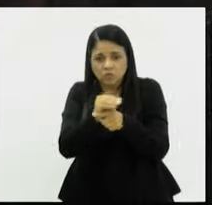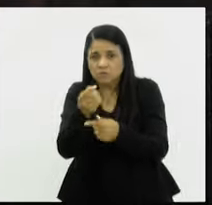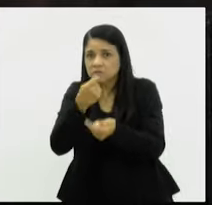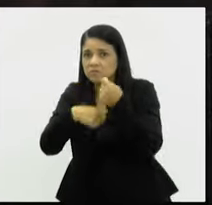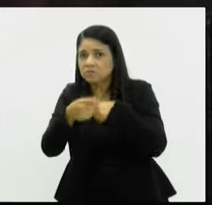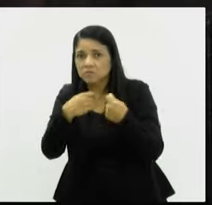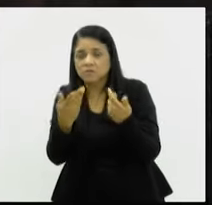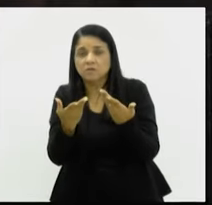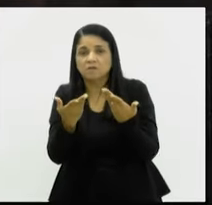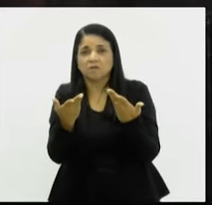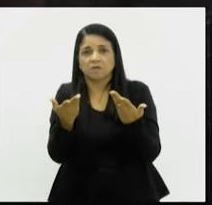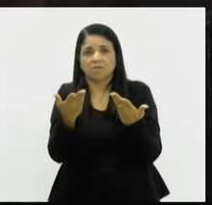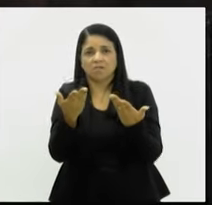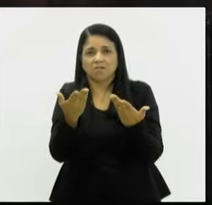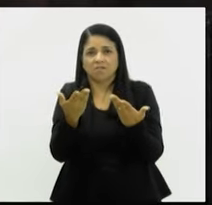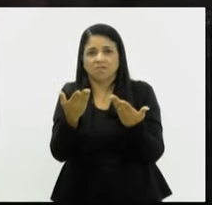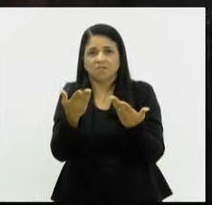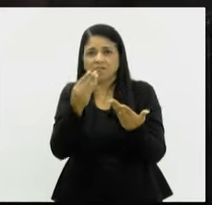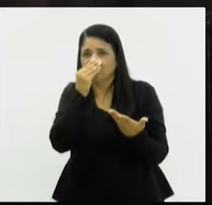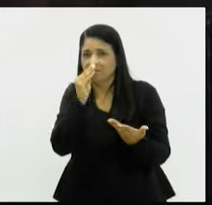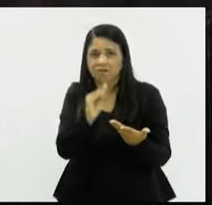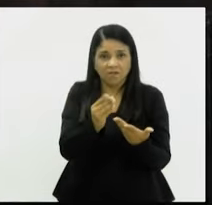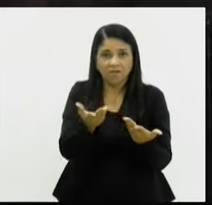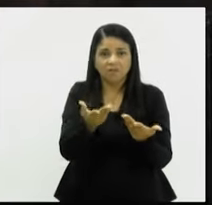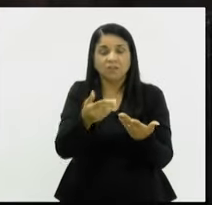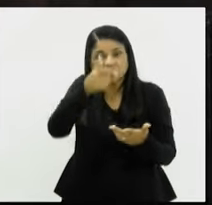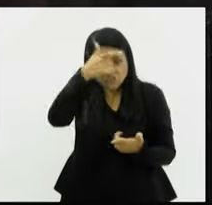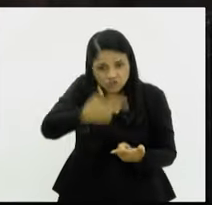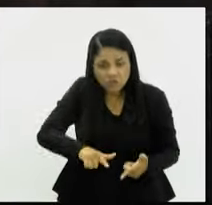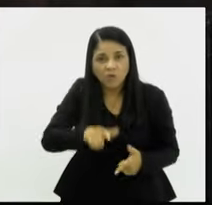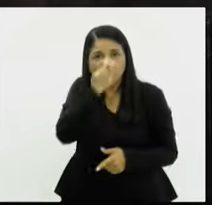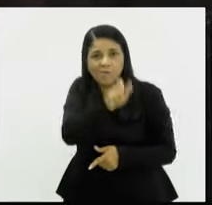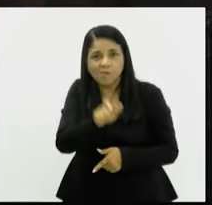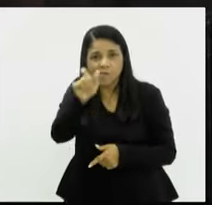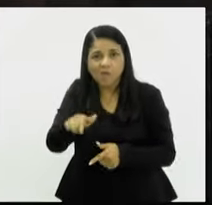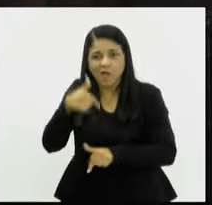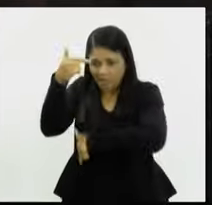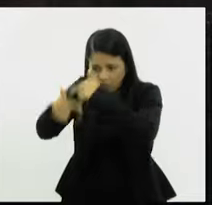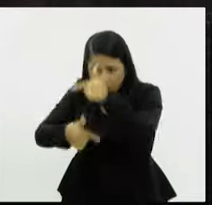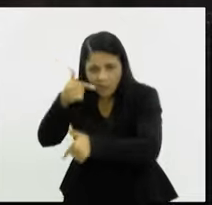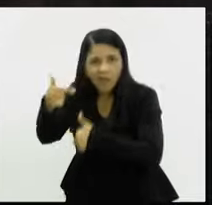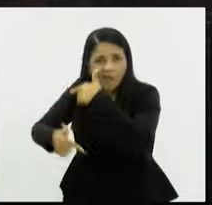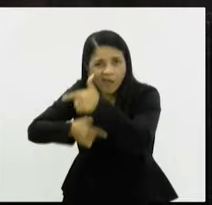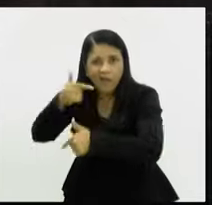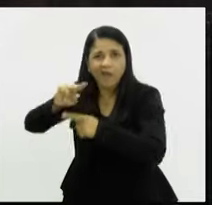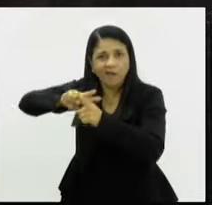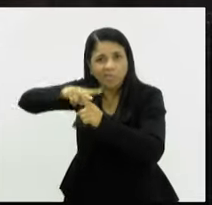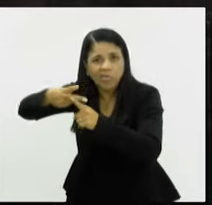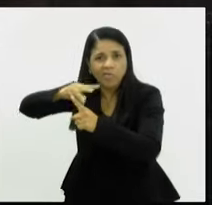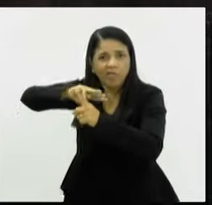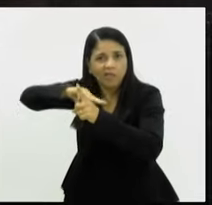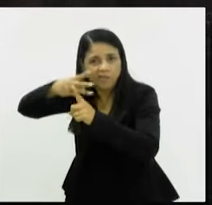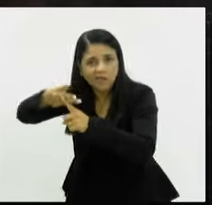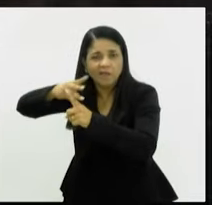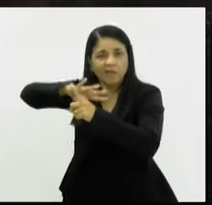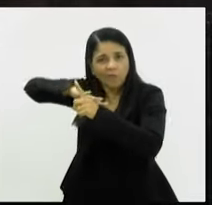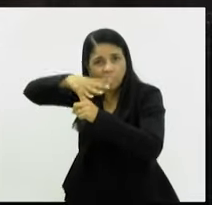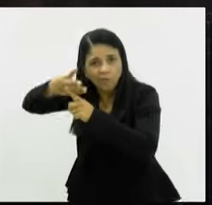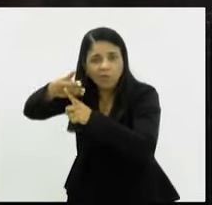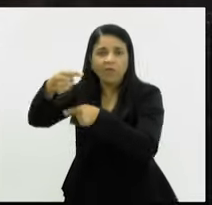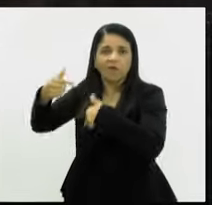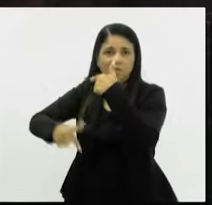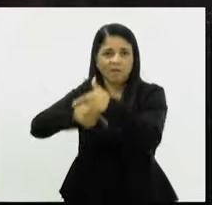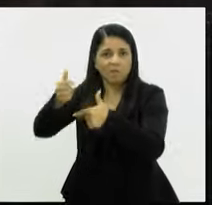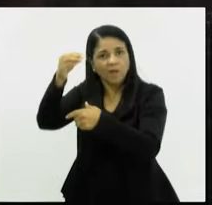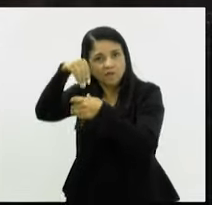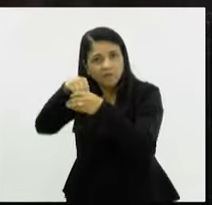gente está deixando, de novo, essas mulheres relegadas às tarefas com dupla, tripla jornada de